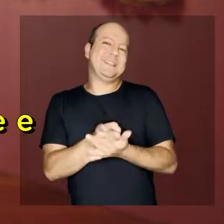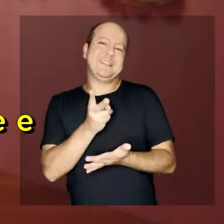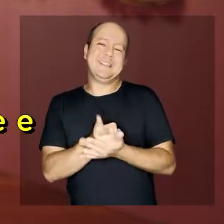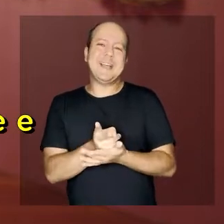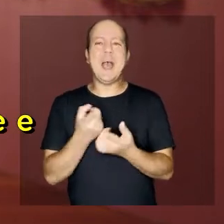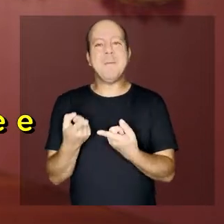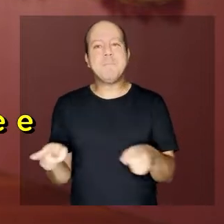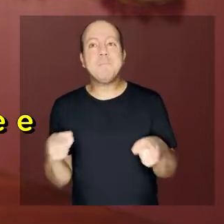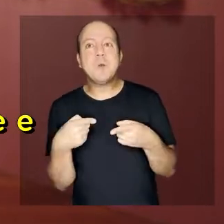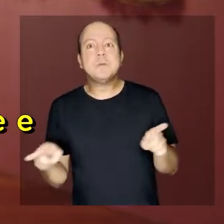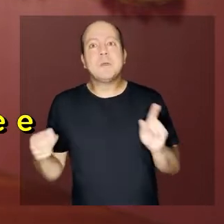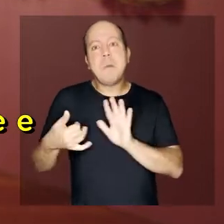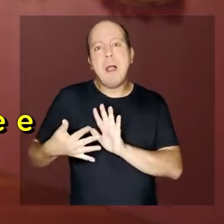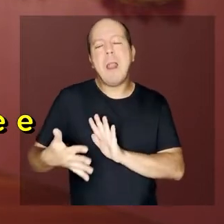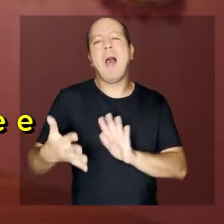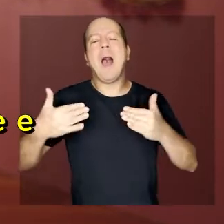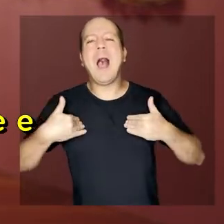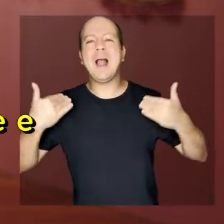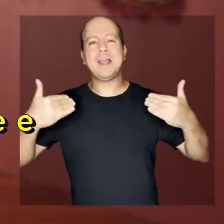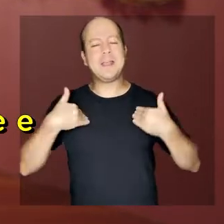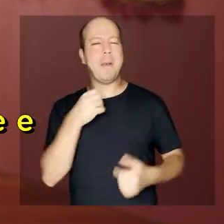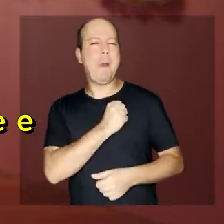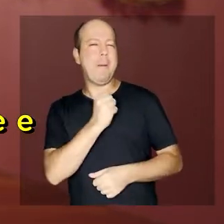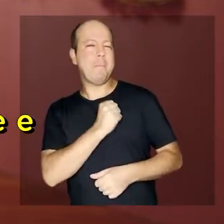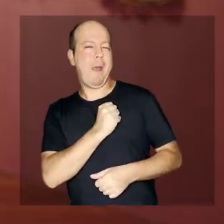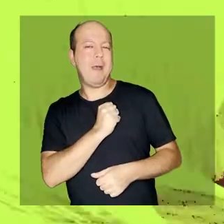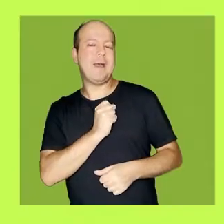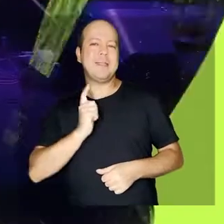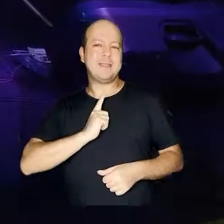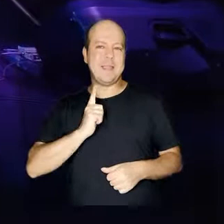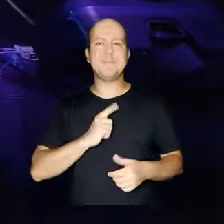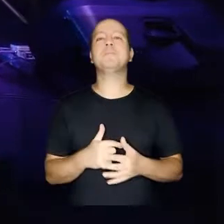nos encanta né com a sua Musicalidade essa alegria pulsante